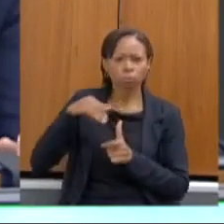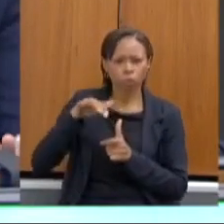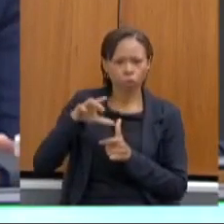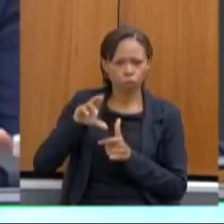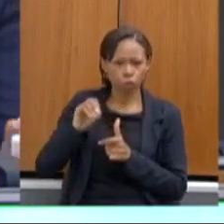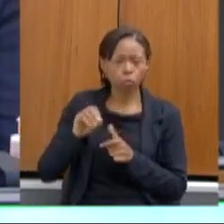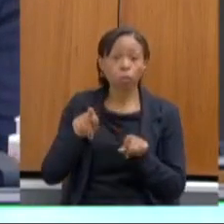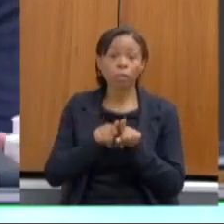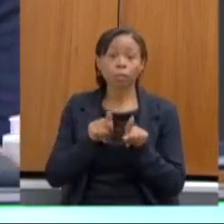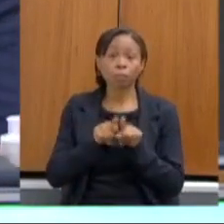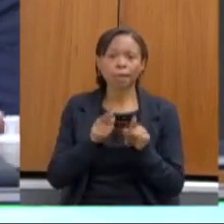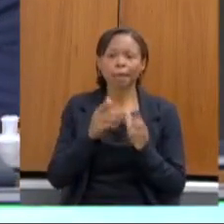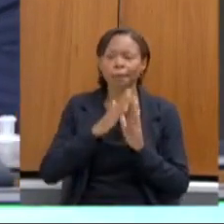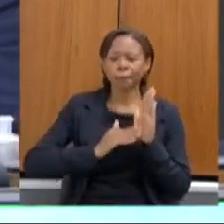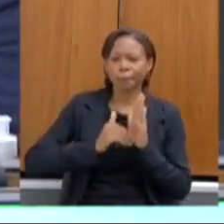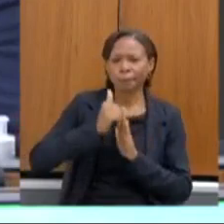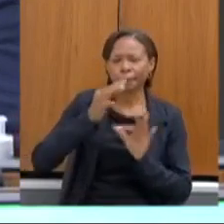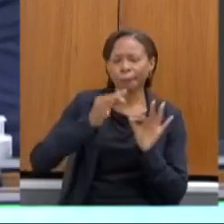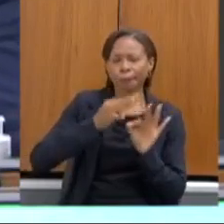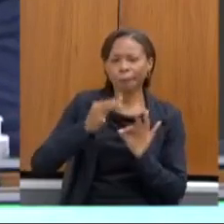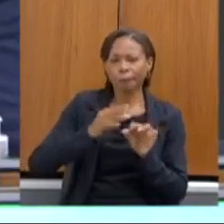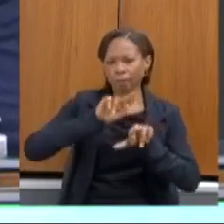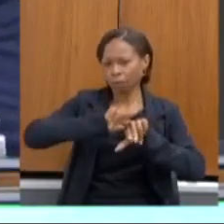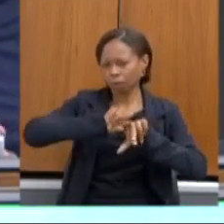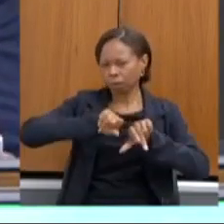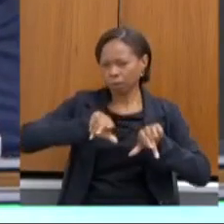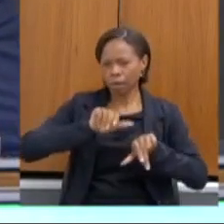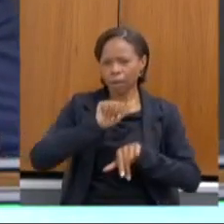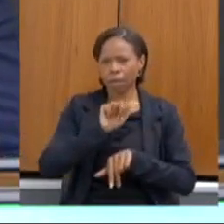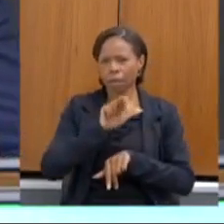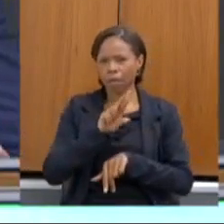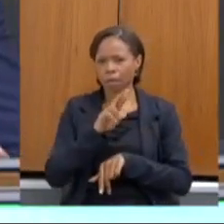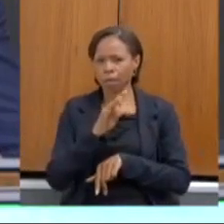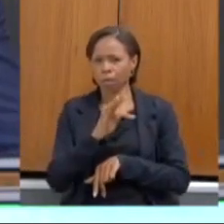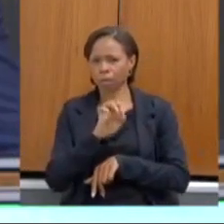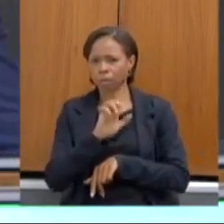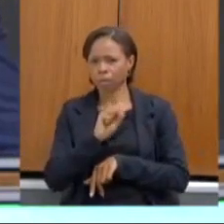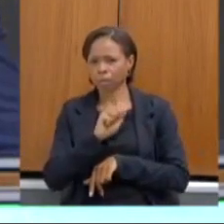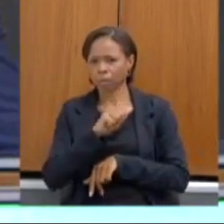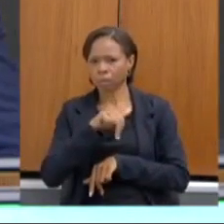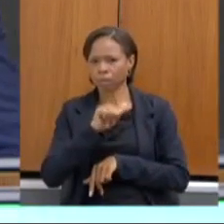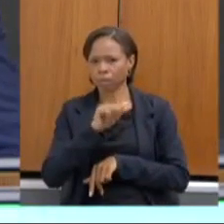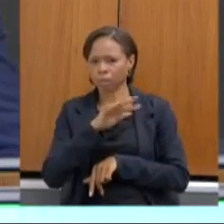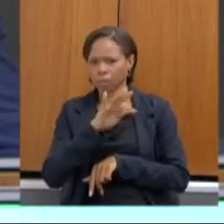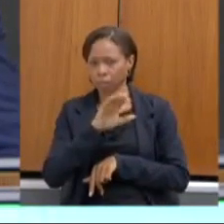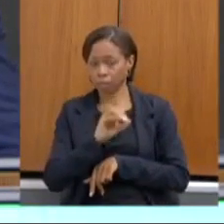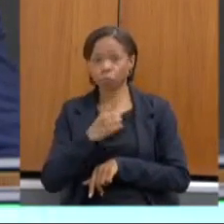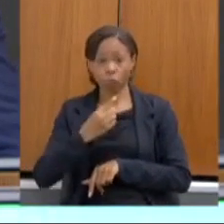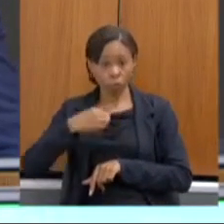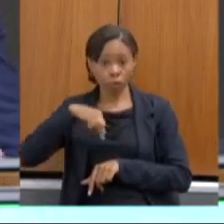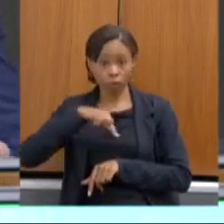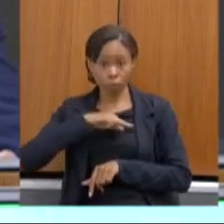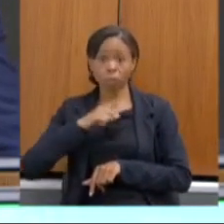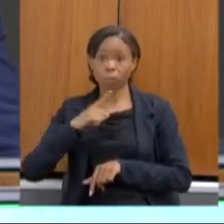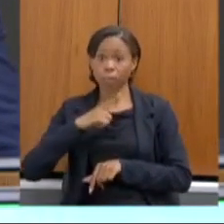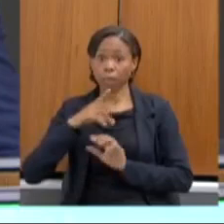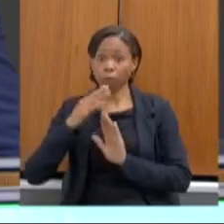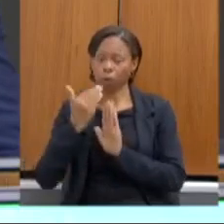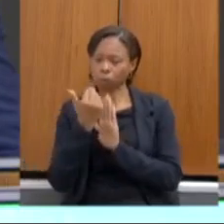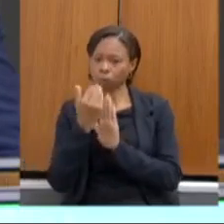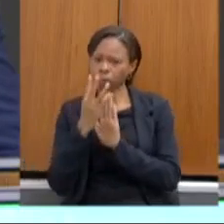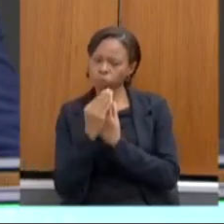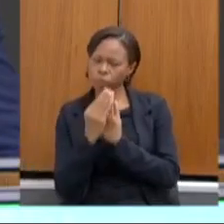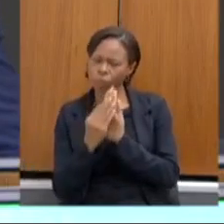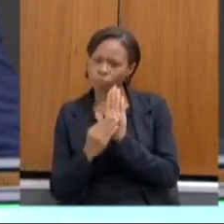nós temos uma agenda completa no âmbito da subsecretaria de desenvolvimento Regional e da subsecretaria